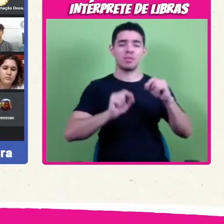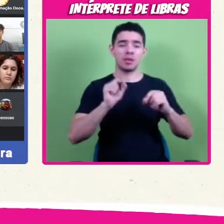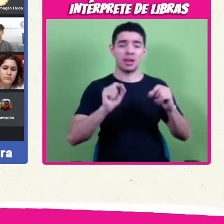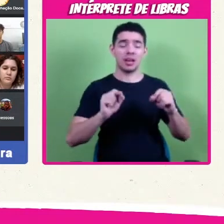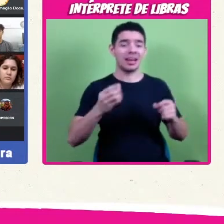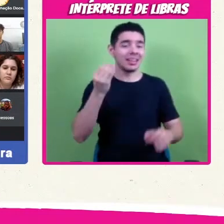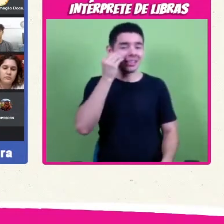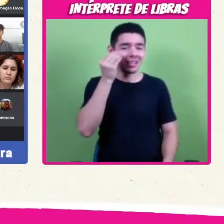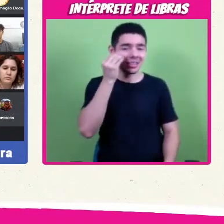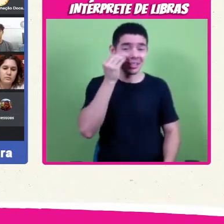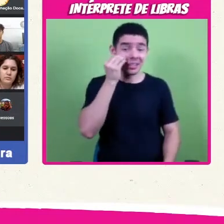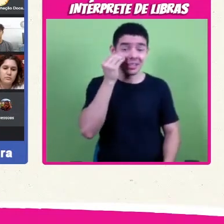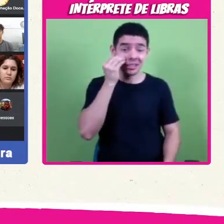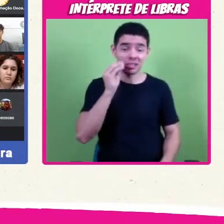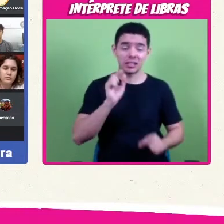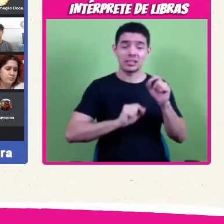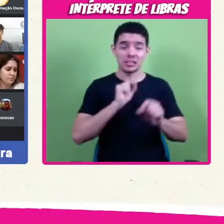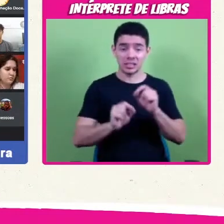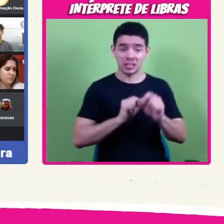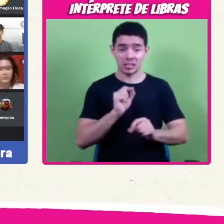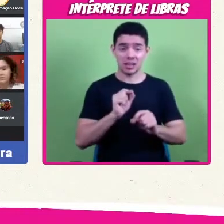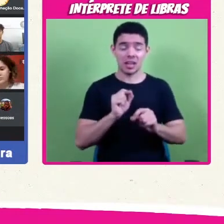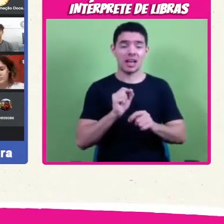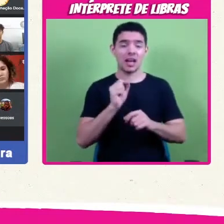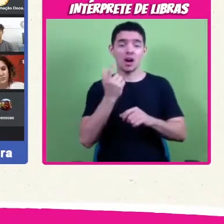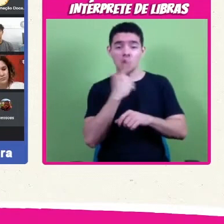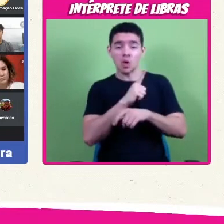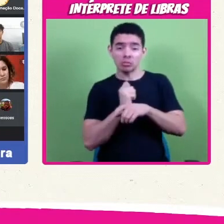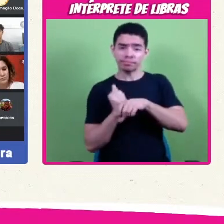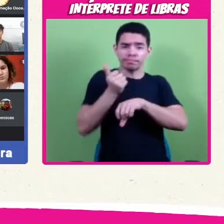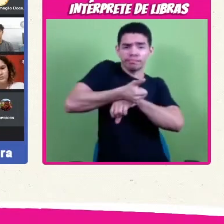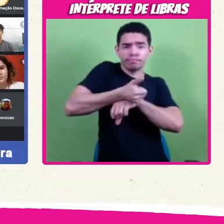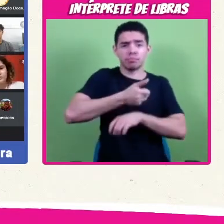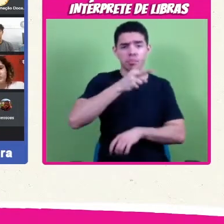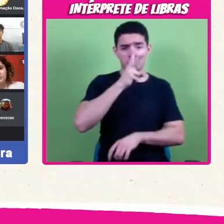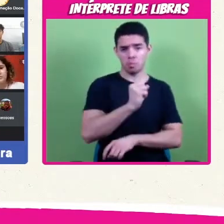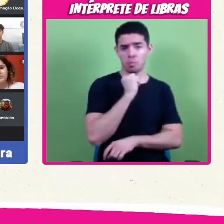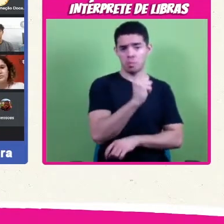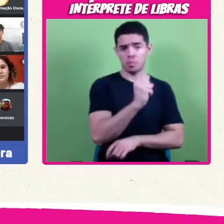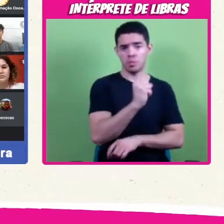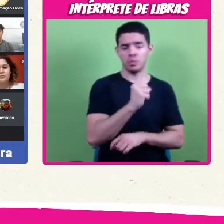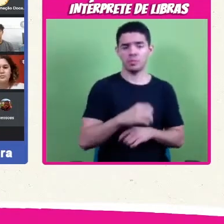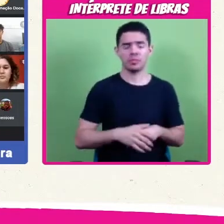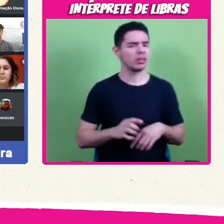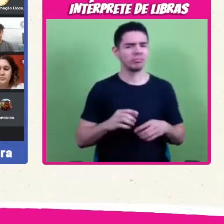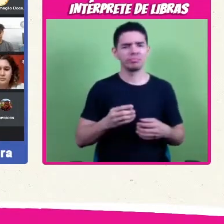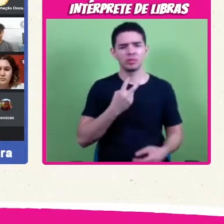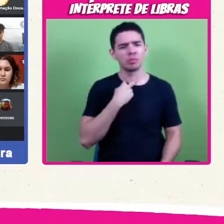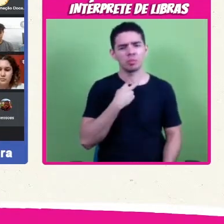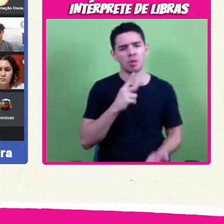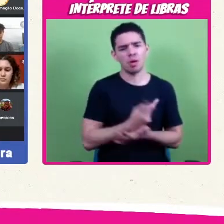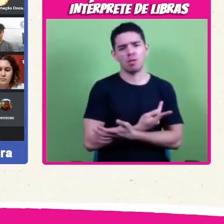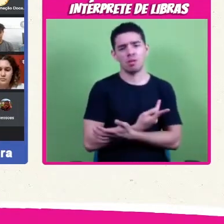uma tentativa de sobrepujar o poder perante as pessoas. e que isso não deve acontecer. Nós